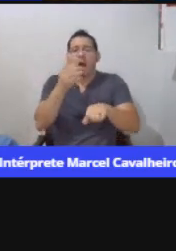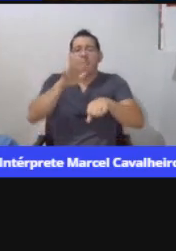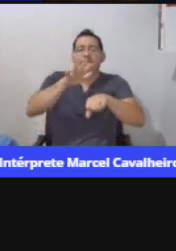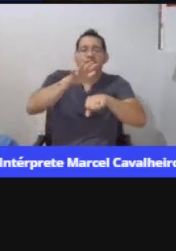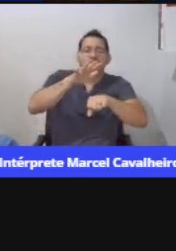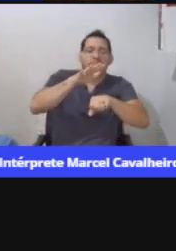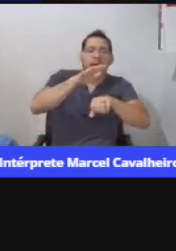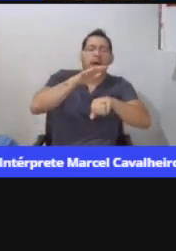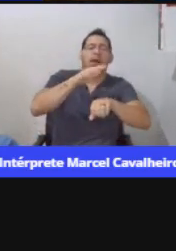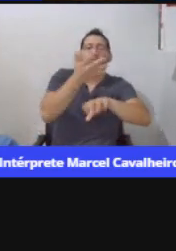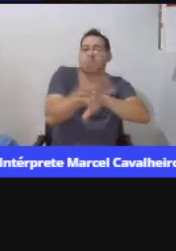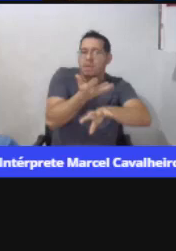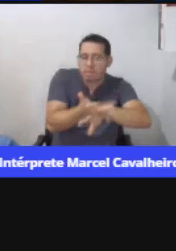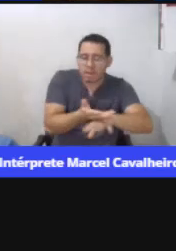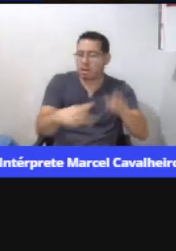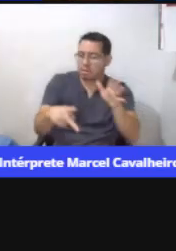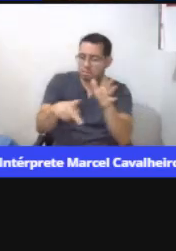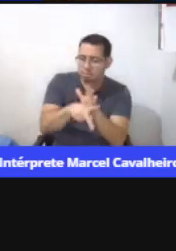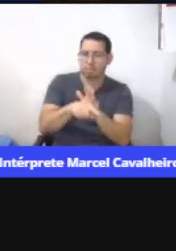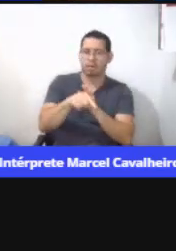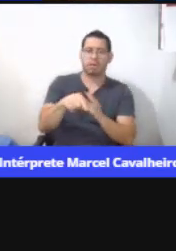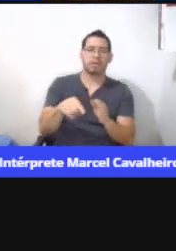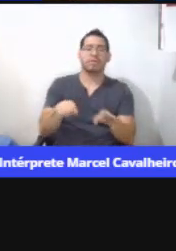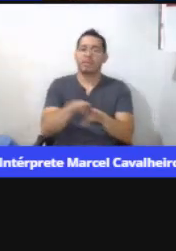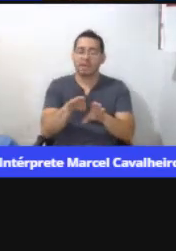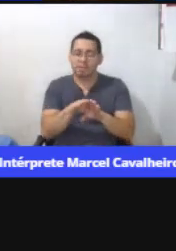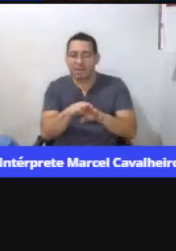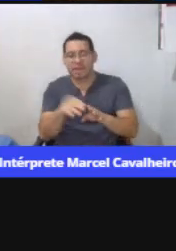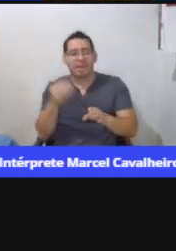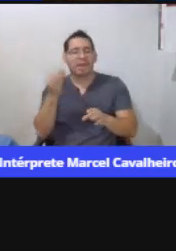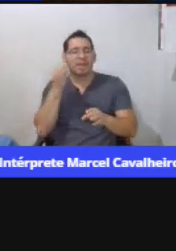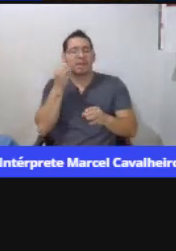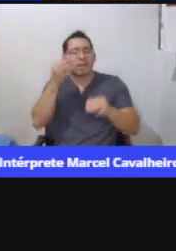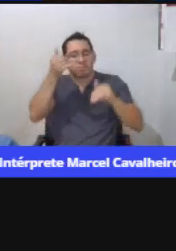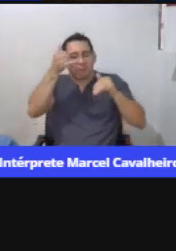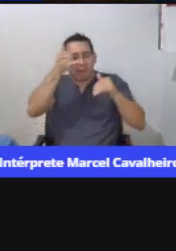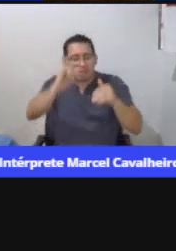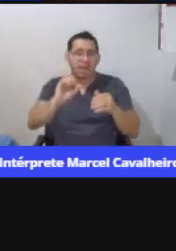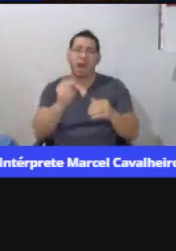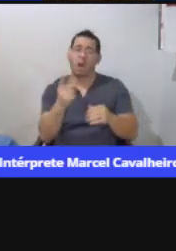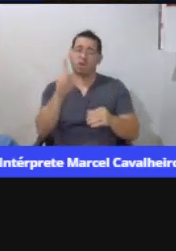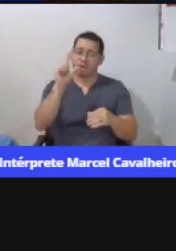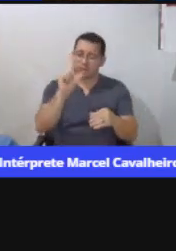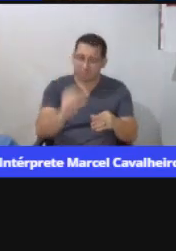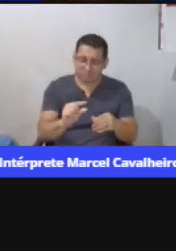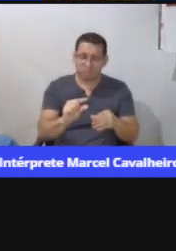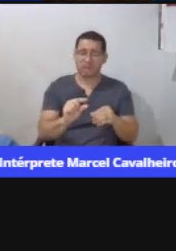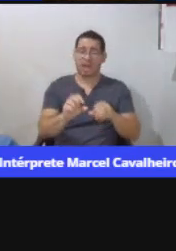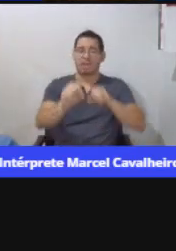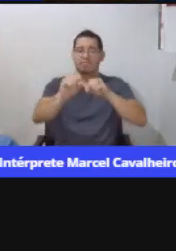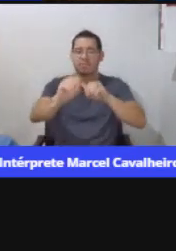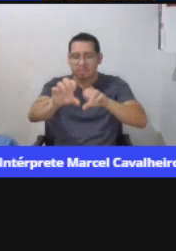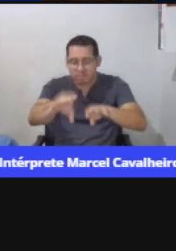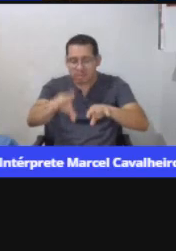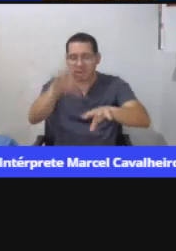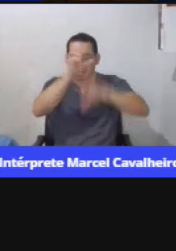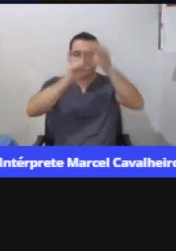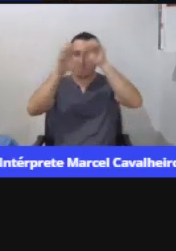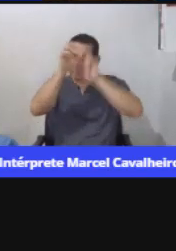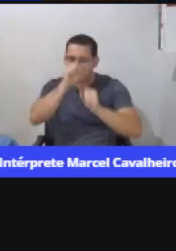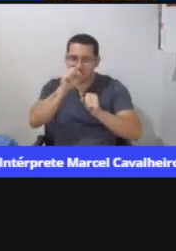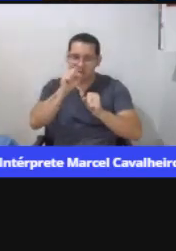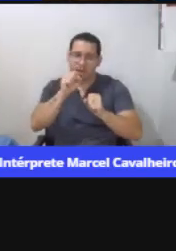a atenuação, a minimização das dificuldades no processo de ensino-aprendizagem em virtude